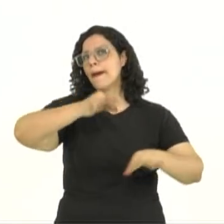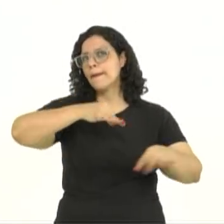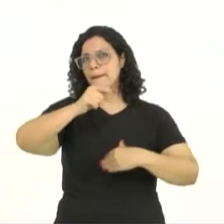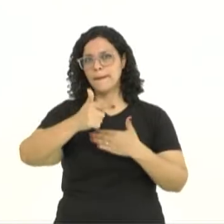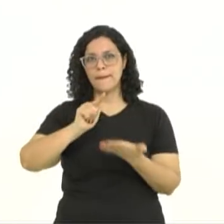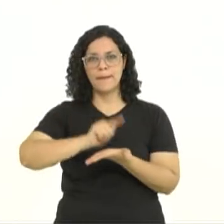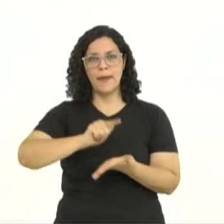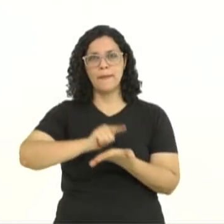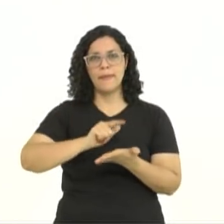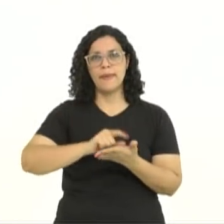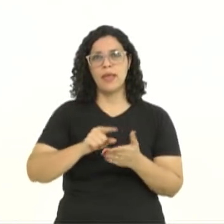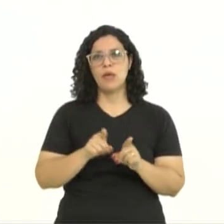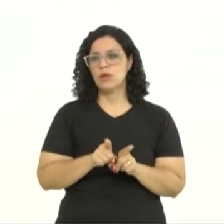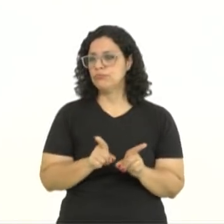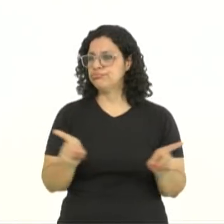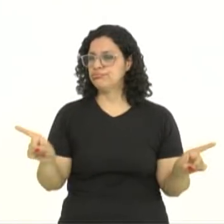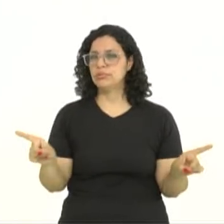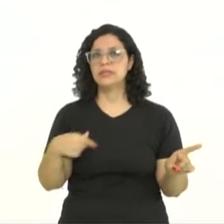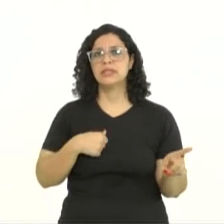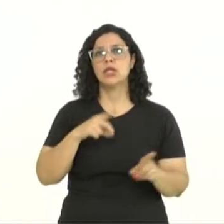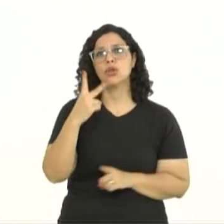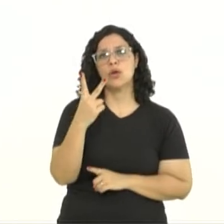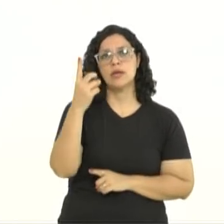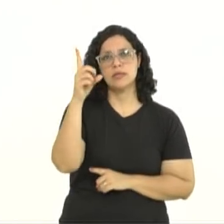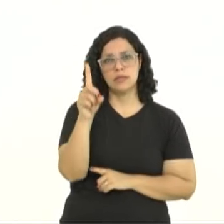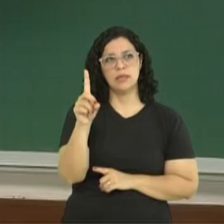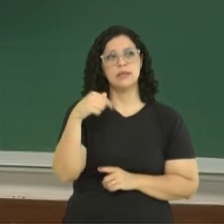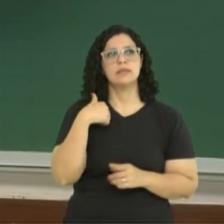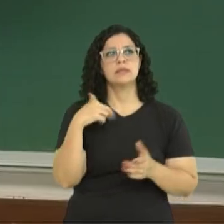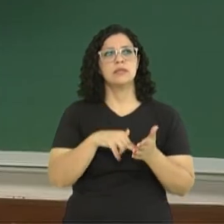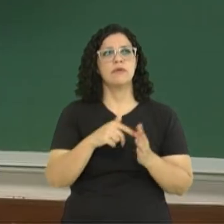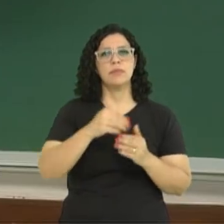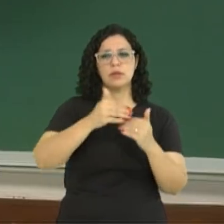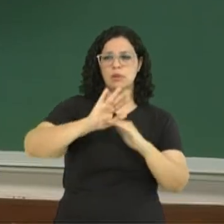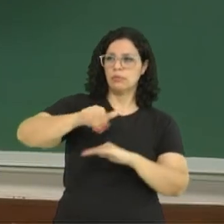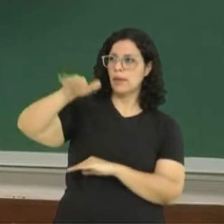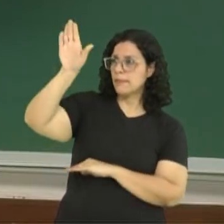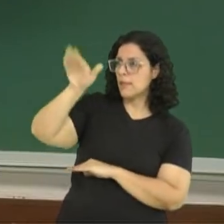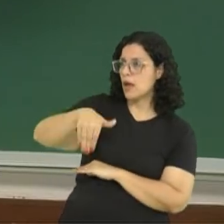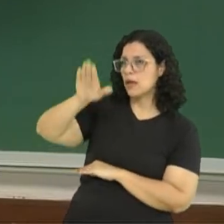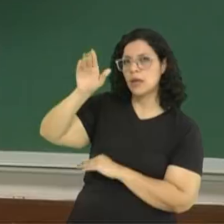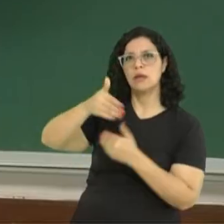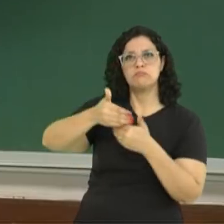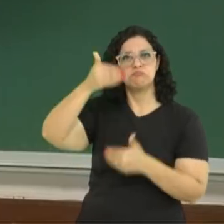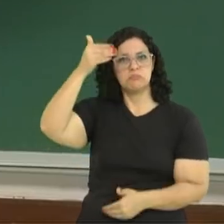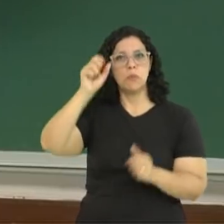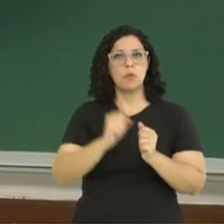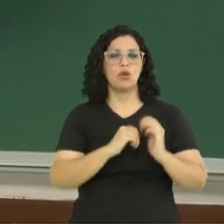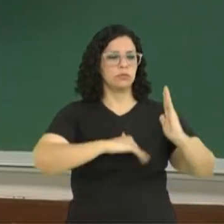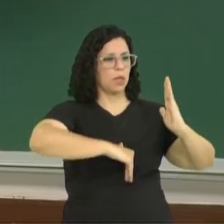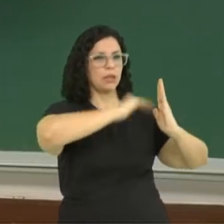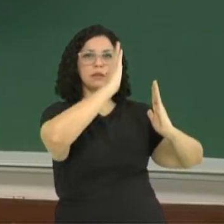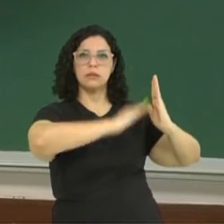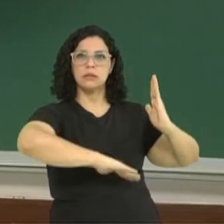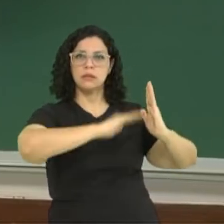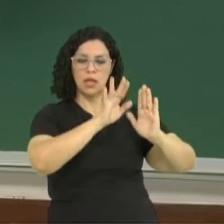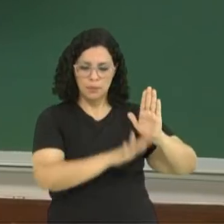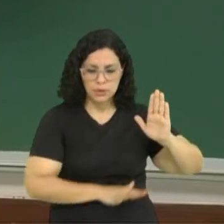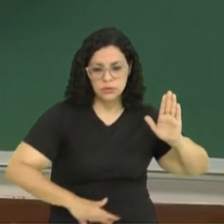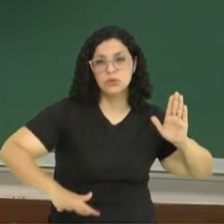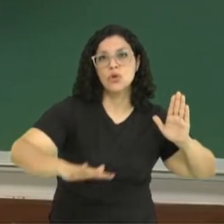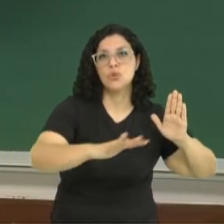de tamanho infinito em 2 dimensões. Ou seja, a superfície pode ser uma parede, pode ser uma tela, pode ser o